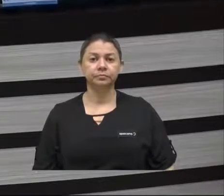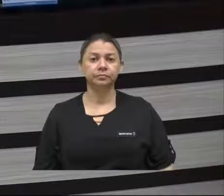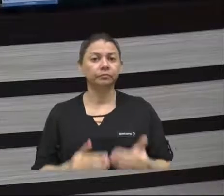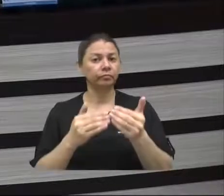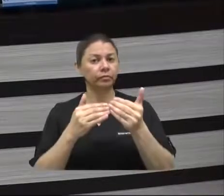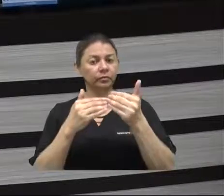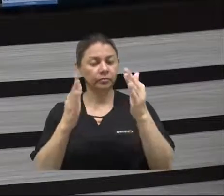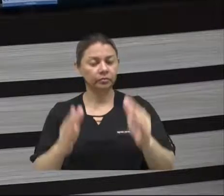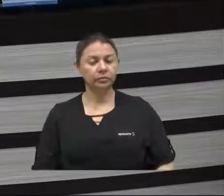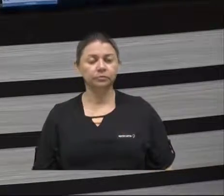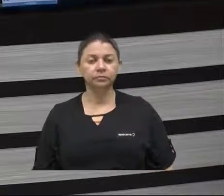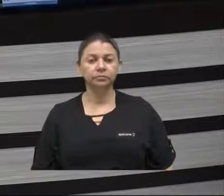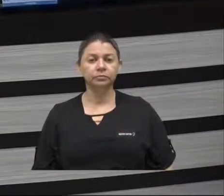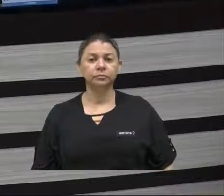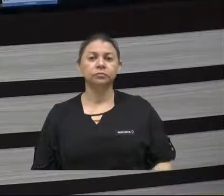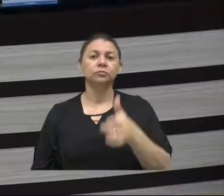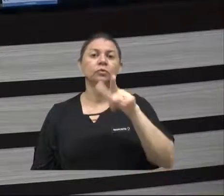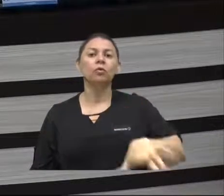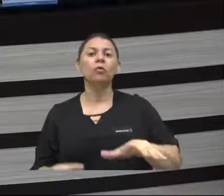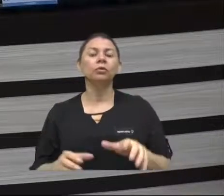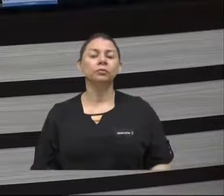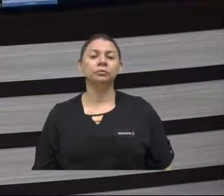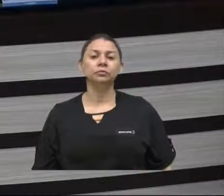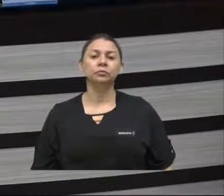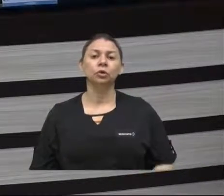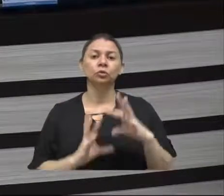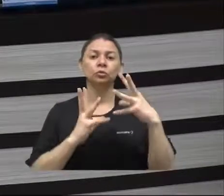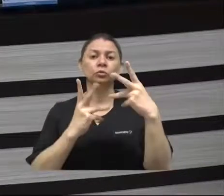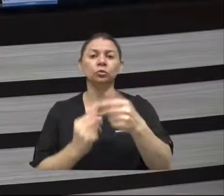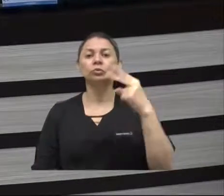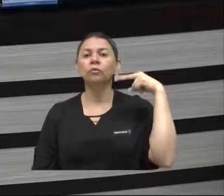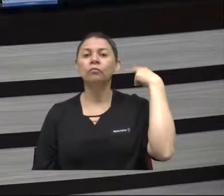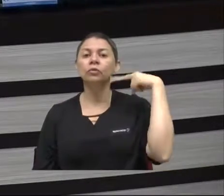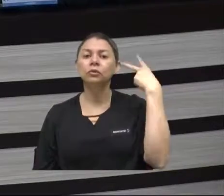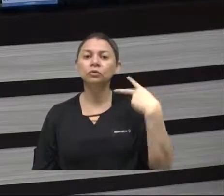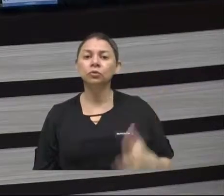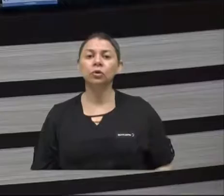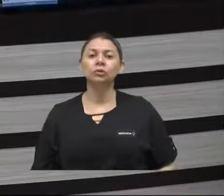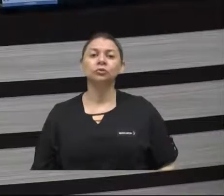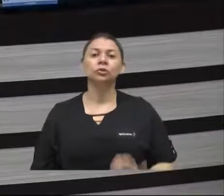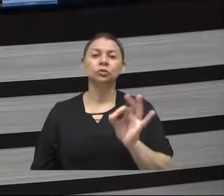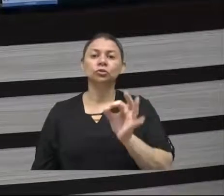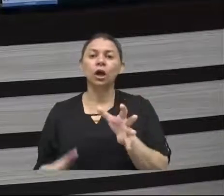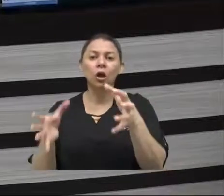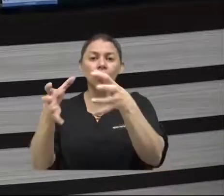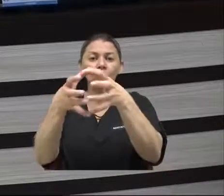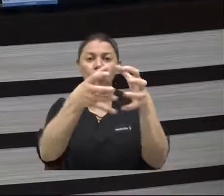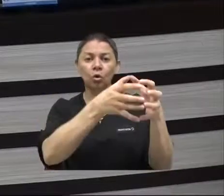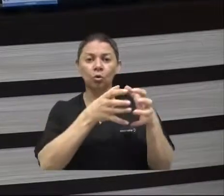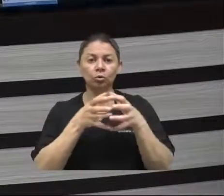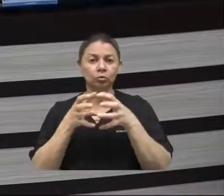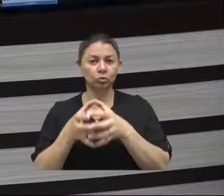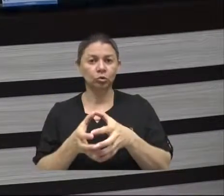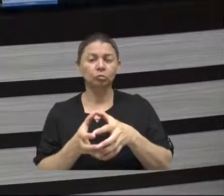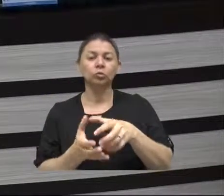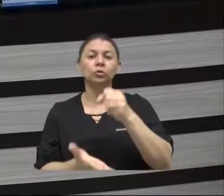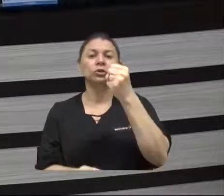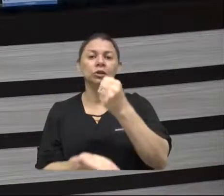senhores vereadores que informem se existe mais alguém ou alguma chapa que deseja se registrar.